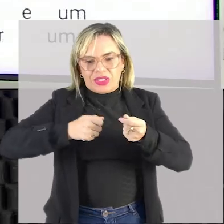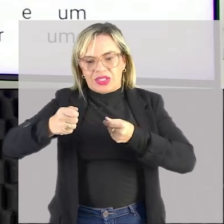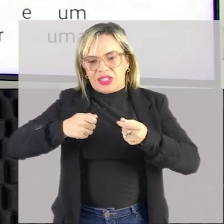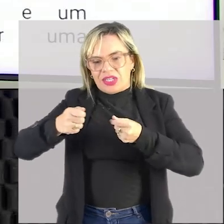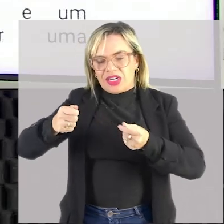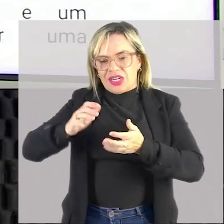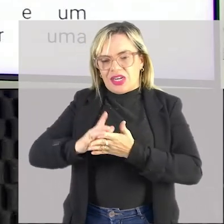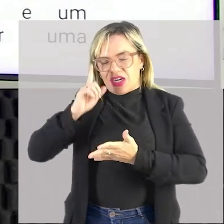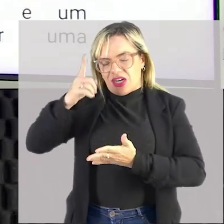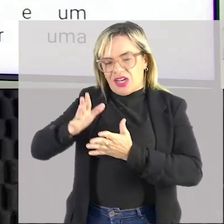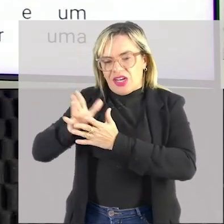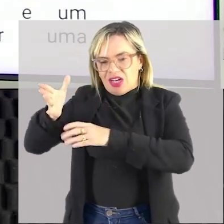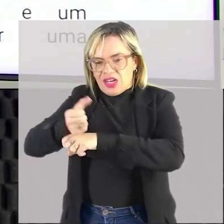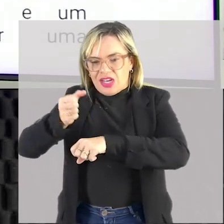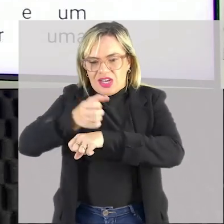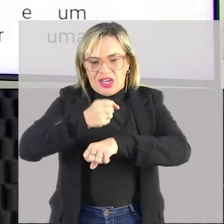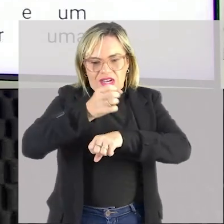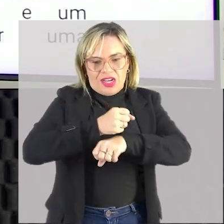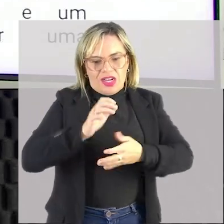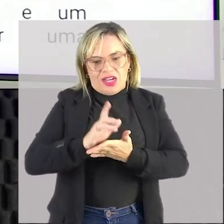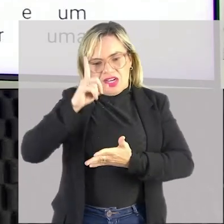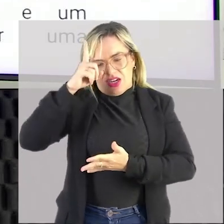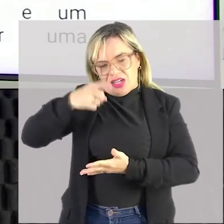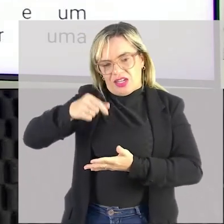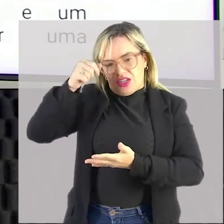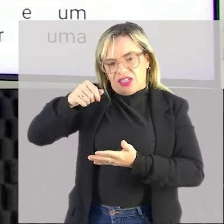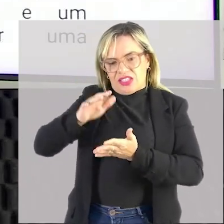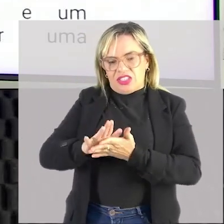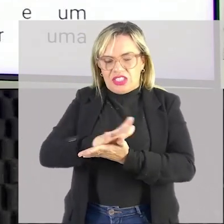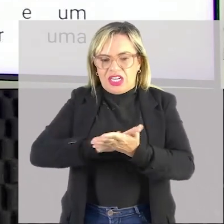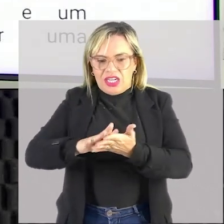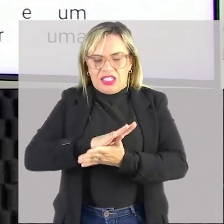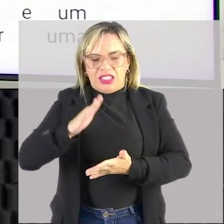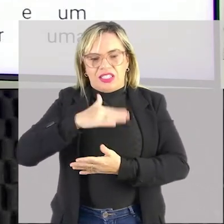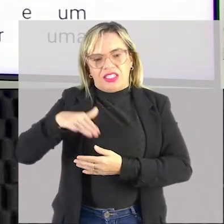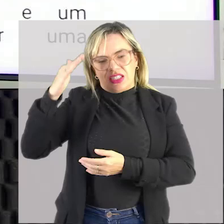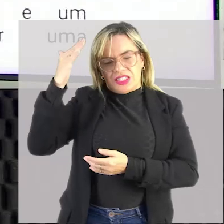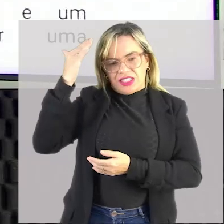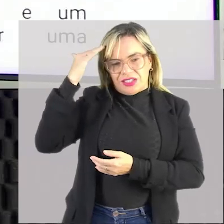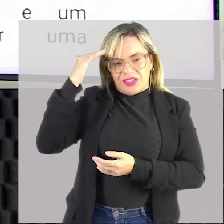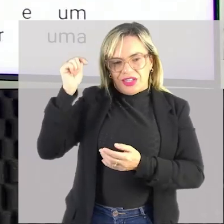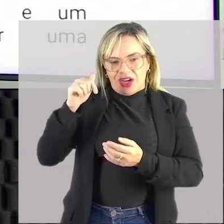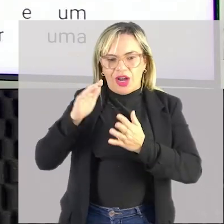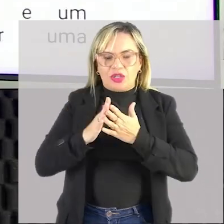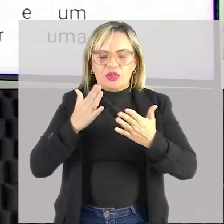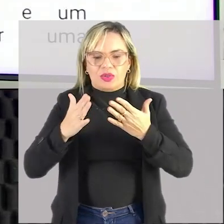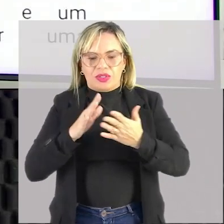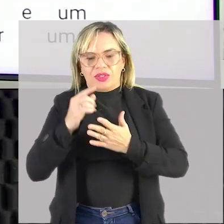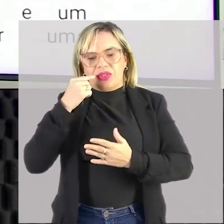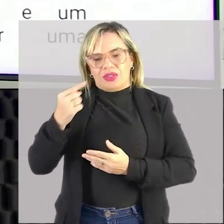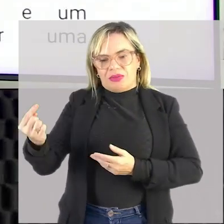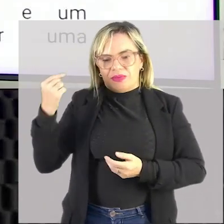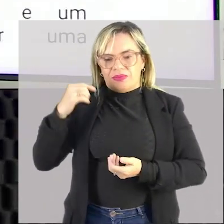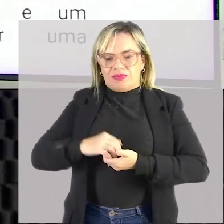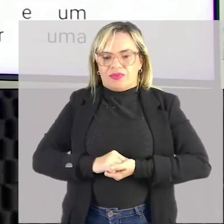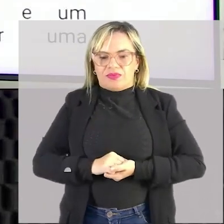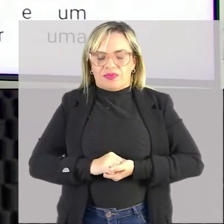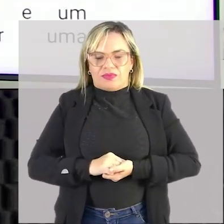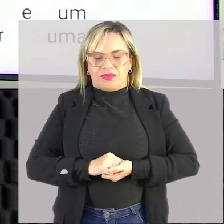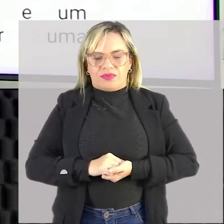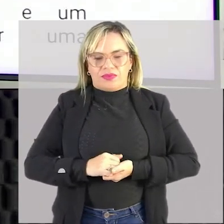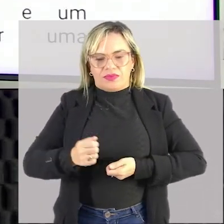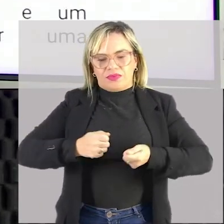pessoas a decidirem sobre aquilo de que nada entendem. Valério Cadernos, né, Benevides ali, da Cidadania